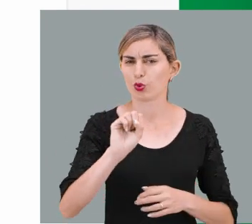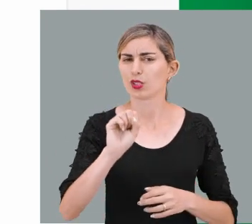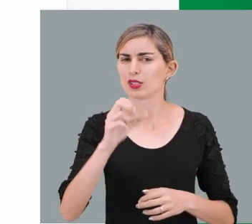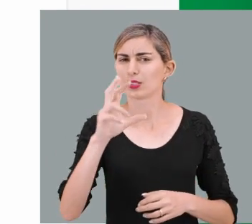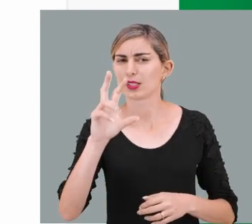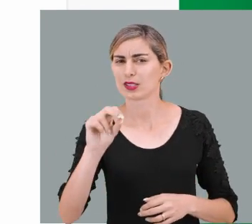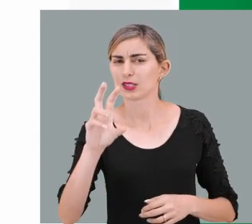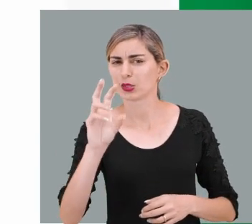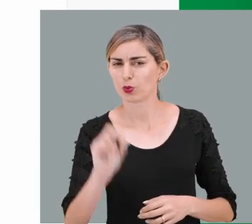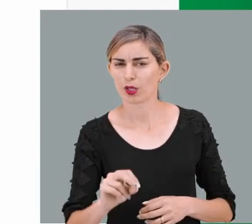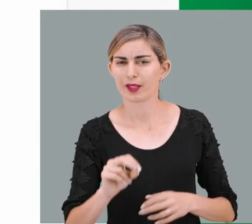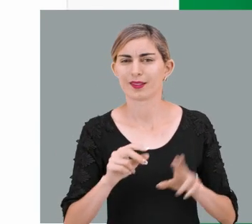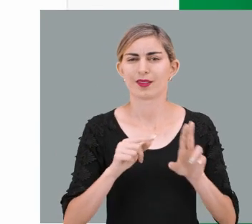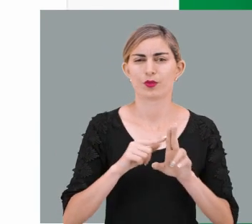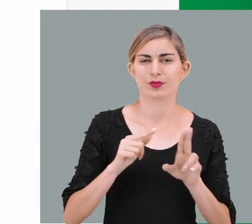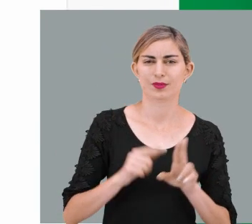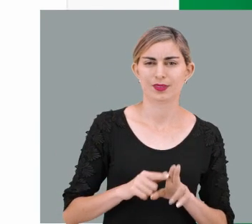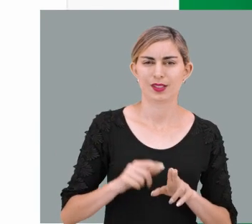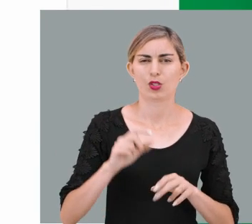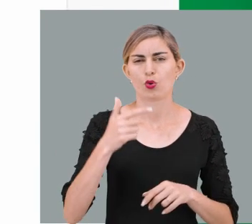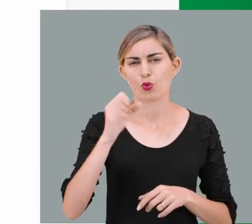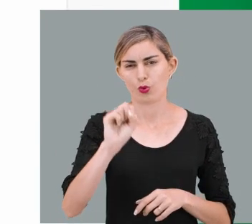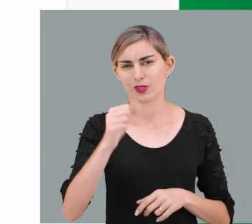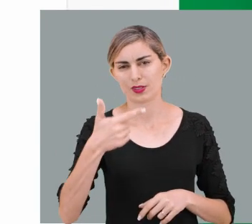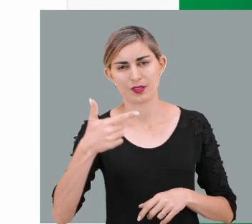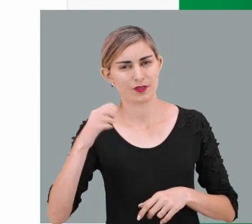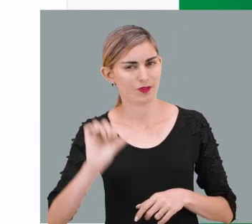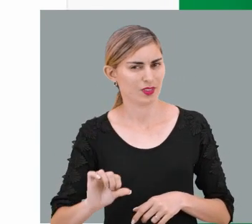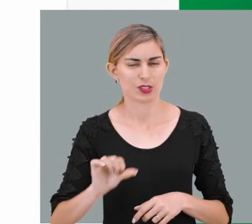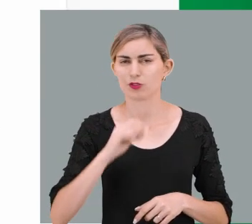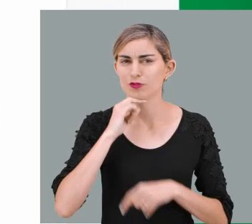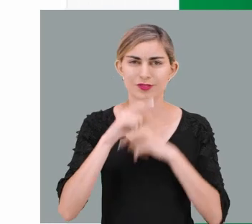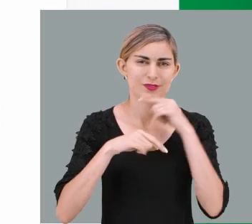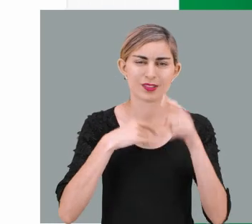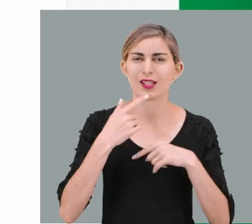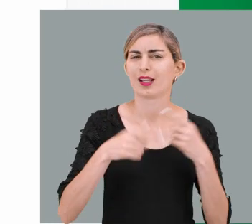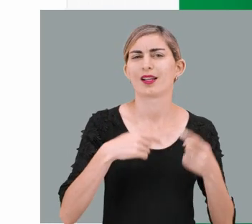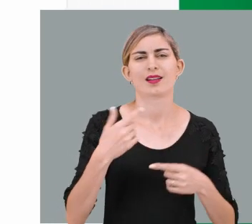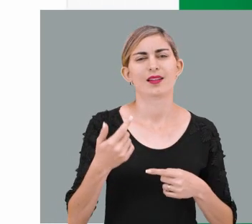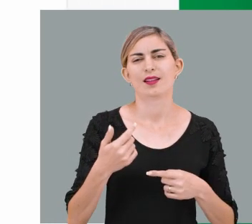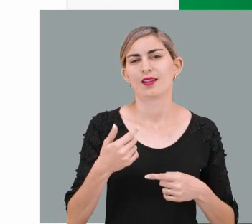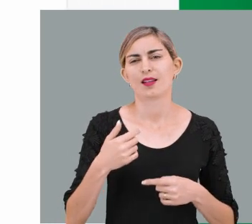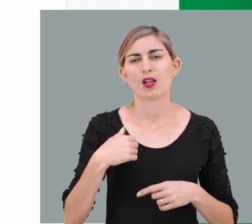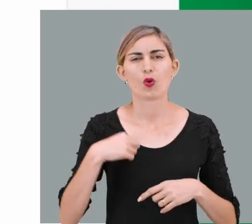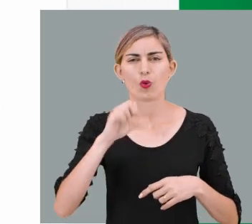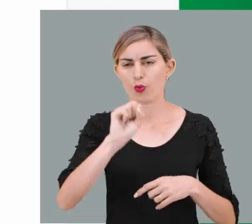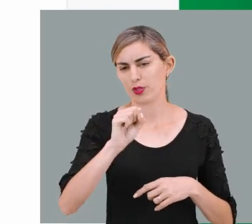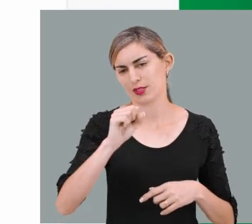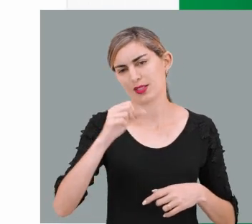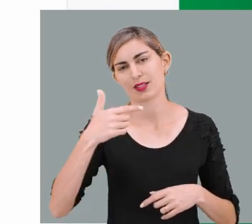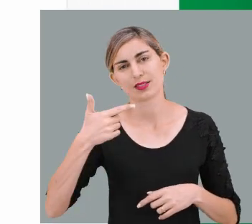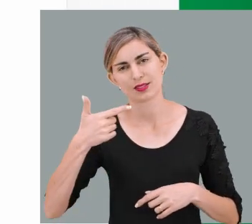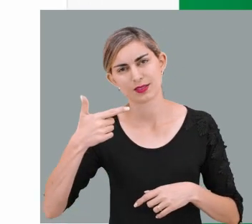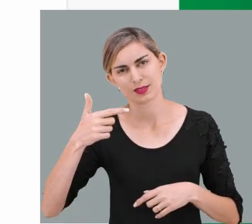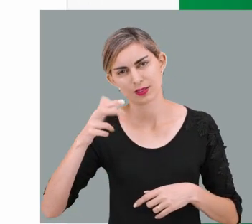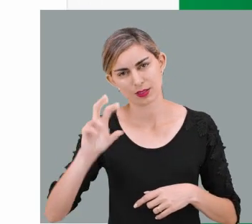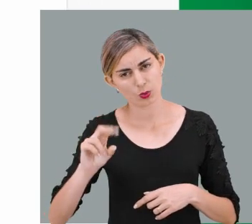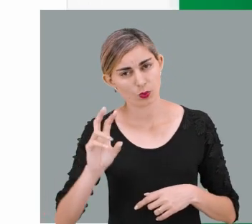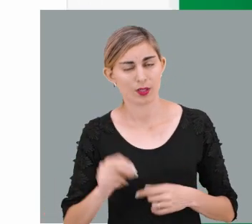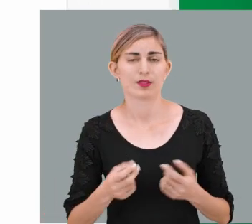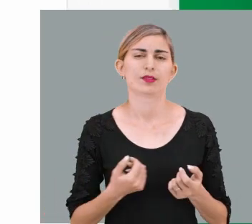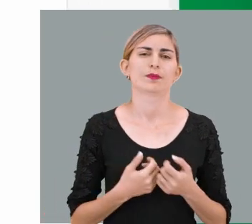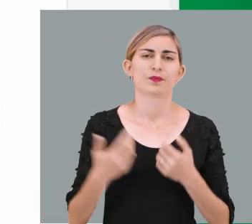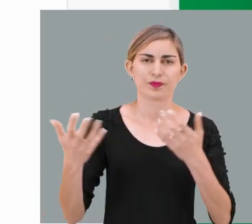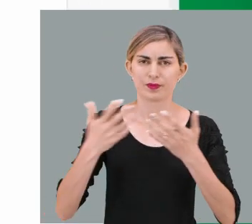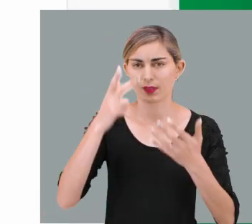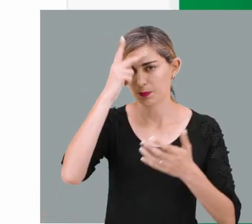é de 850 unidades. Então, 829 não atendem às 850 unidades requeridas pelos clientes.